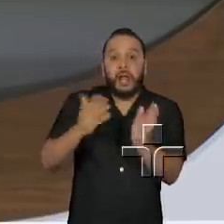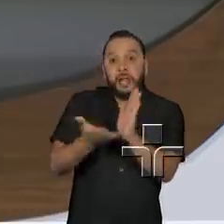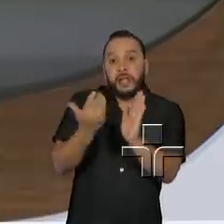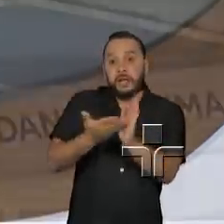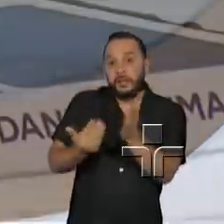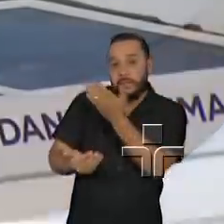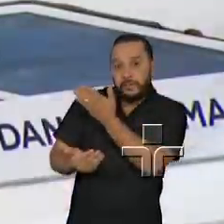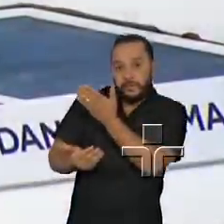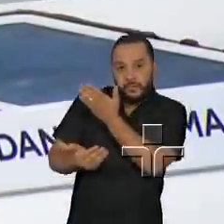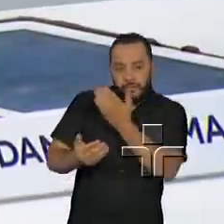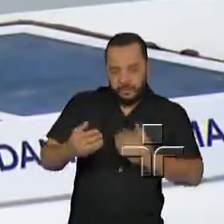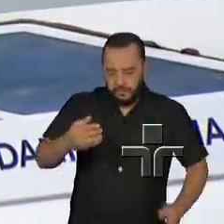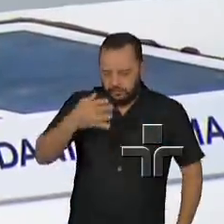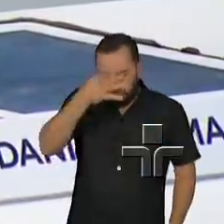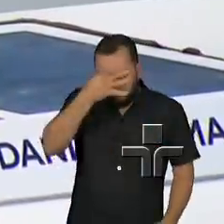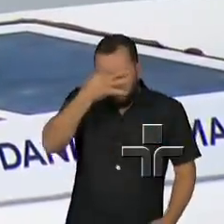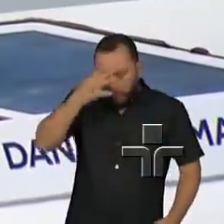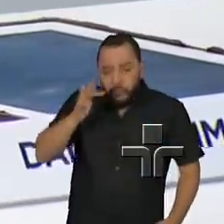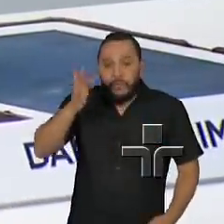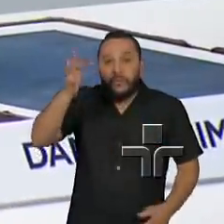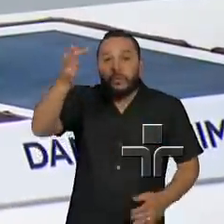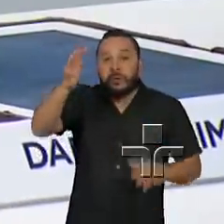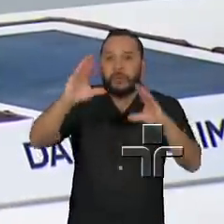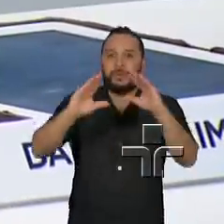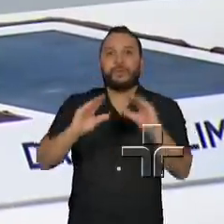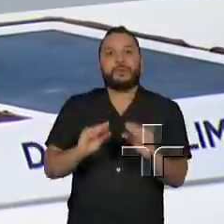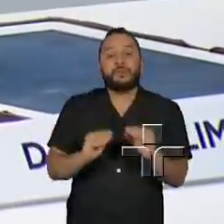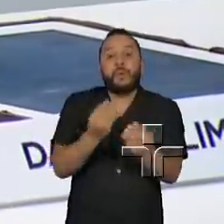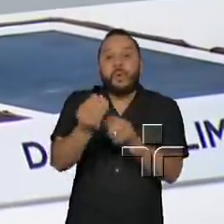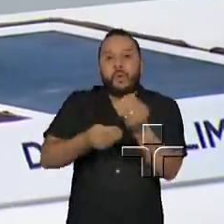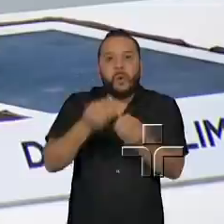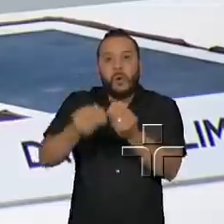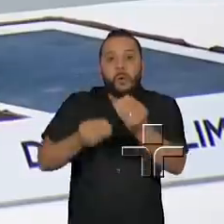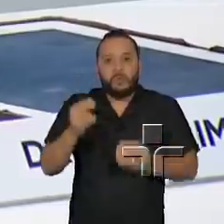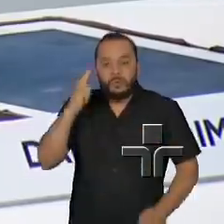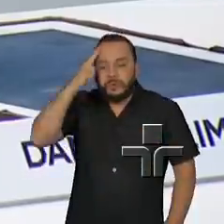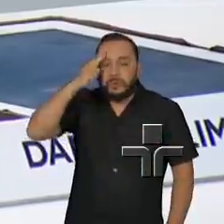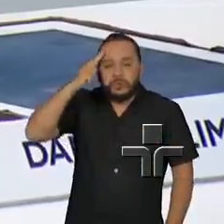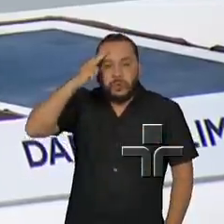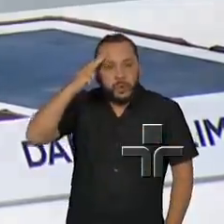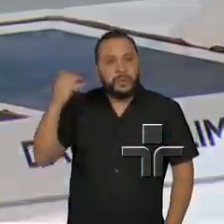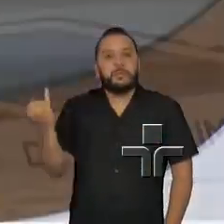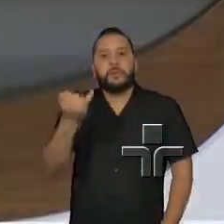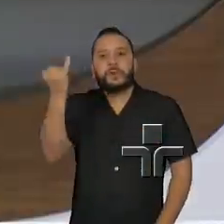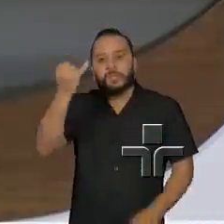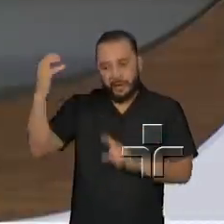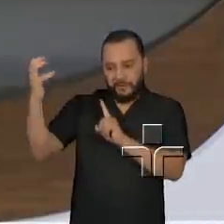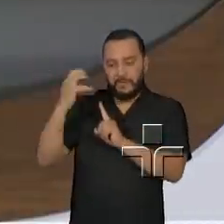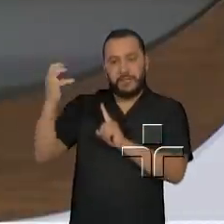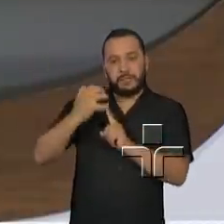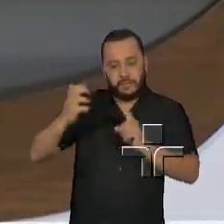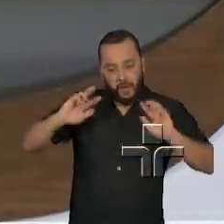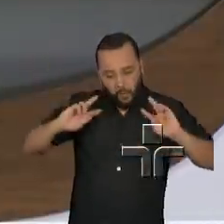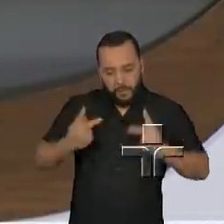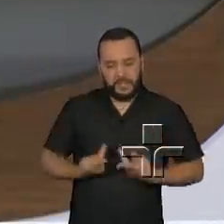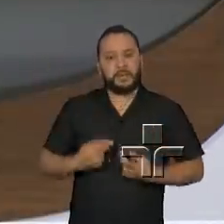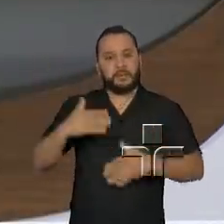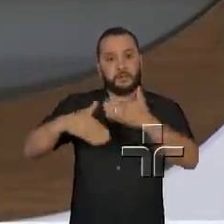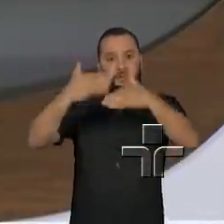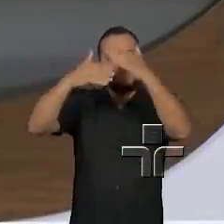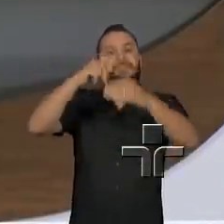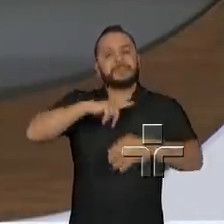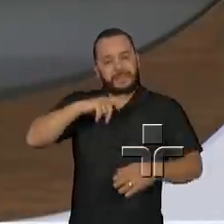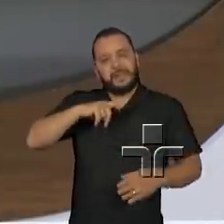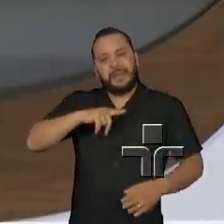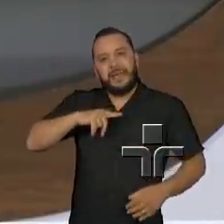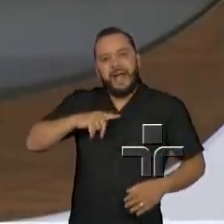que explora de maneira inédita a importância dos sonhos para a evolução da humanidade. A obra passeia por diversas áreas